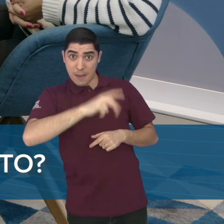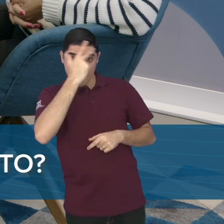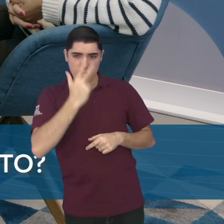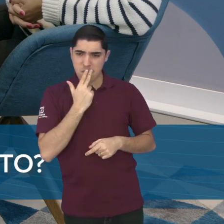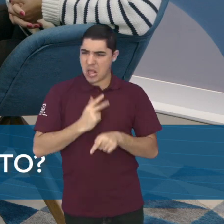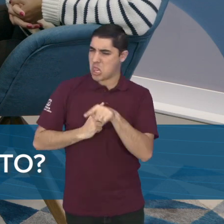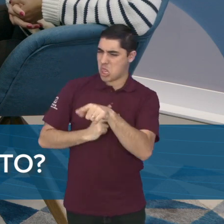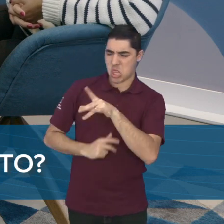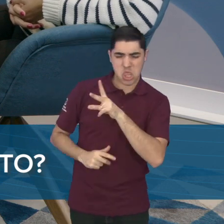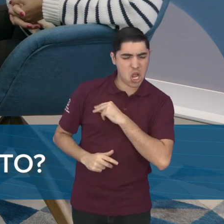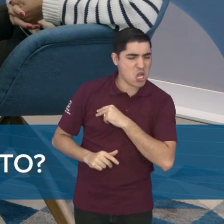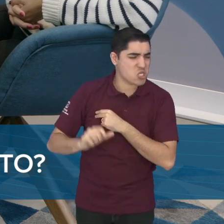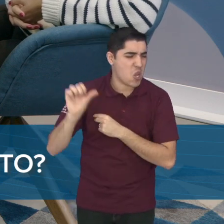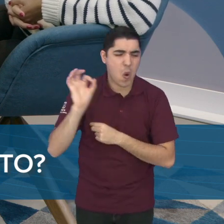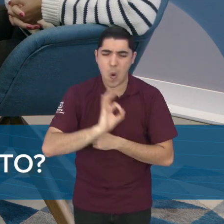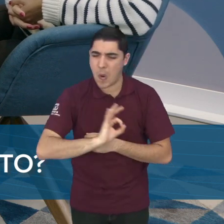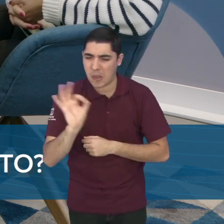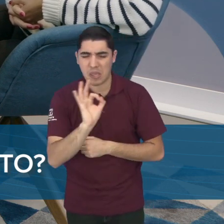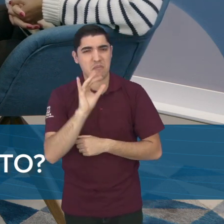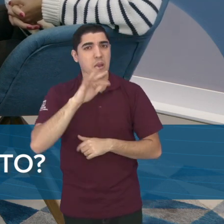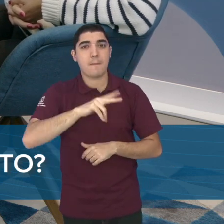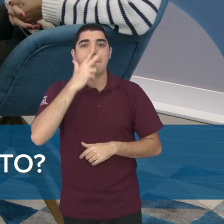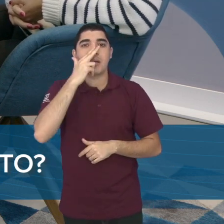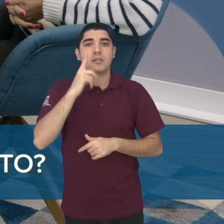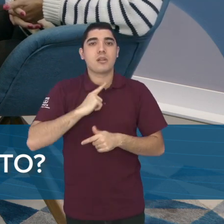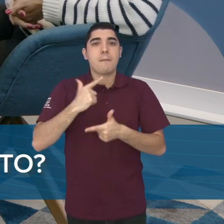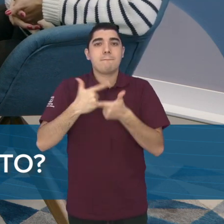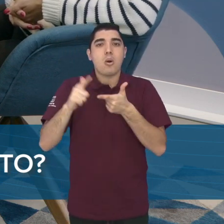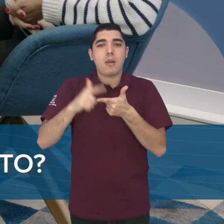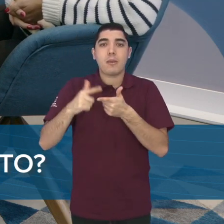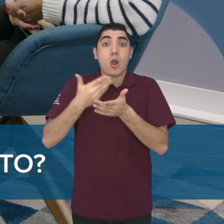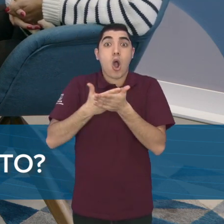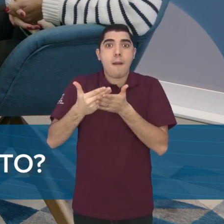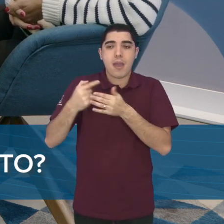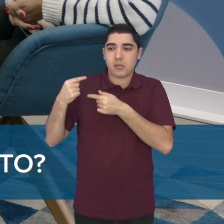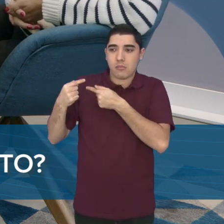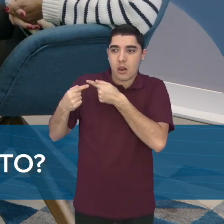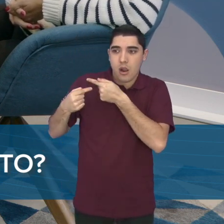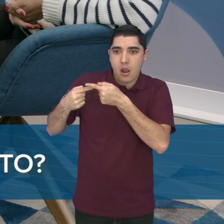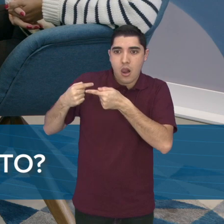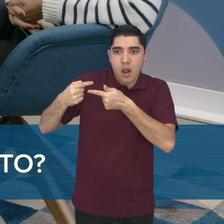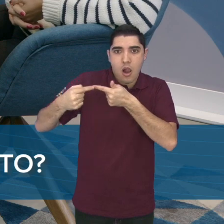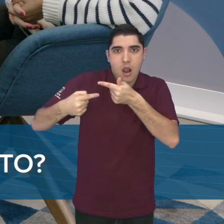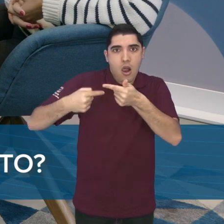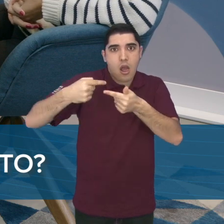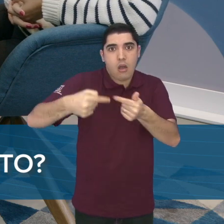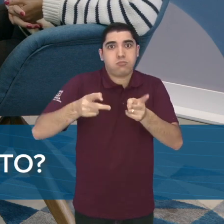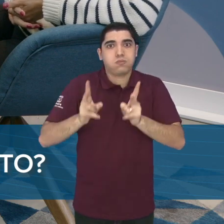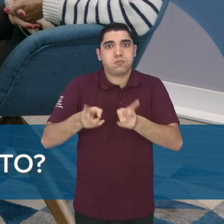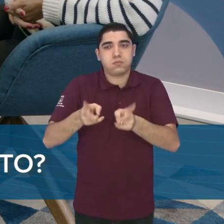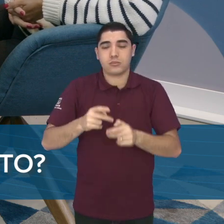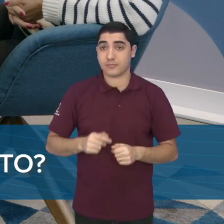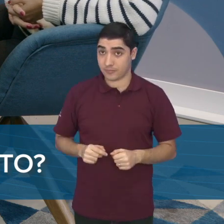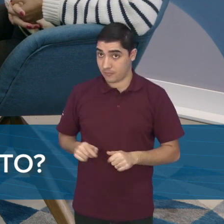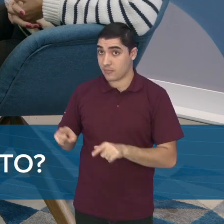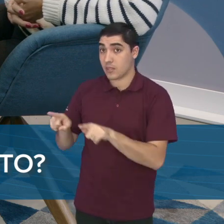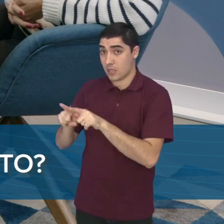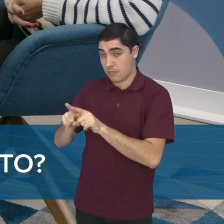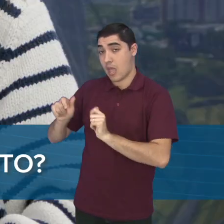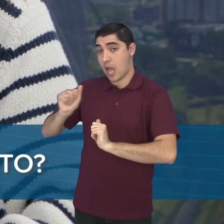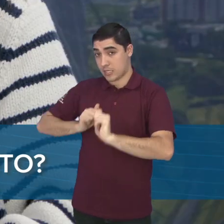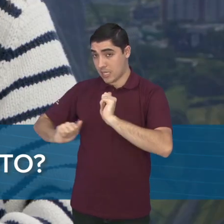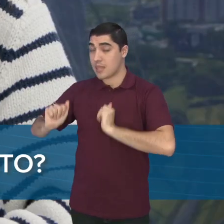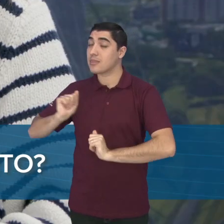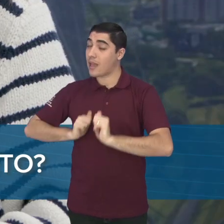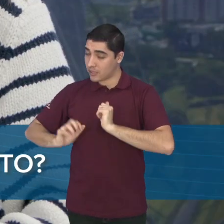se fosse, né? E aí vira uma bola de neve mesmo, um ciclo, e aí aumenta tudo. Sim. Sim. E a ansiedade é exatamente isso,